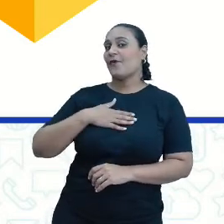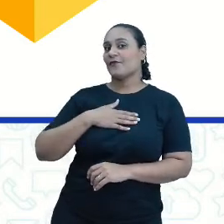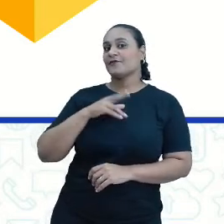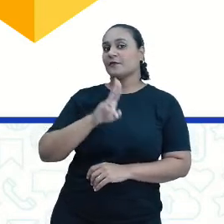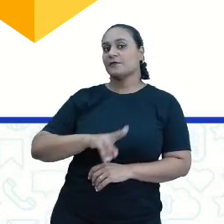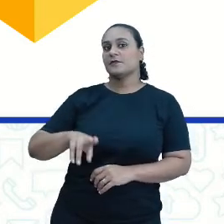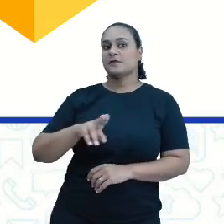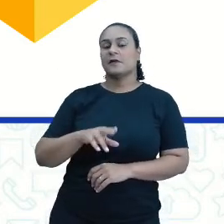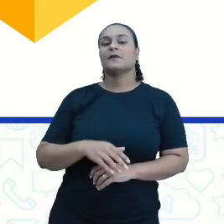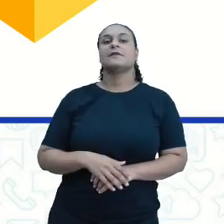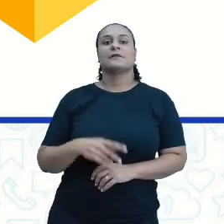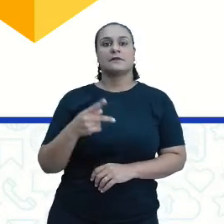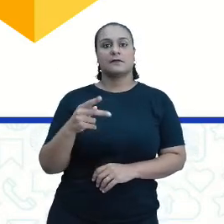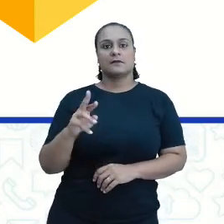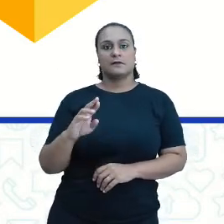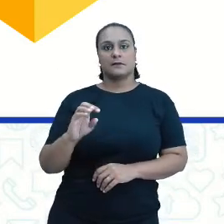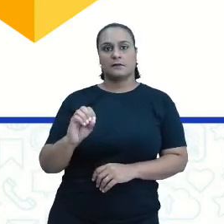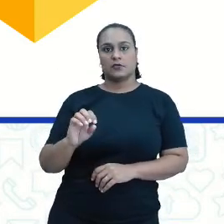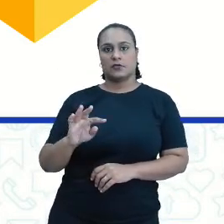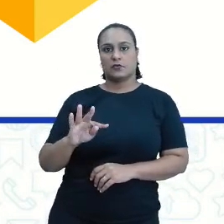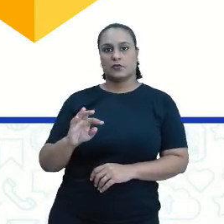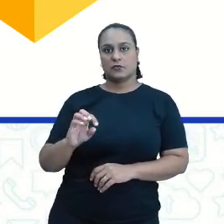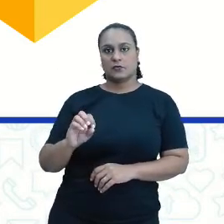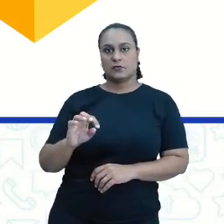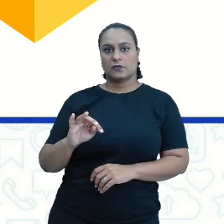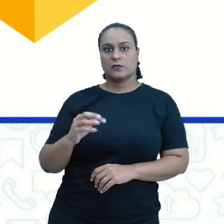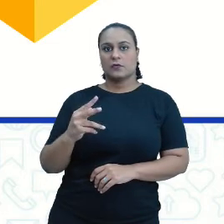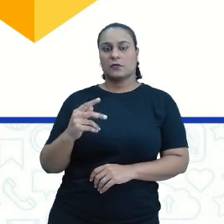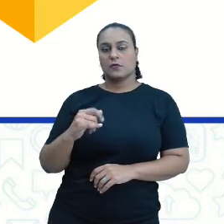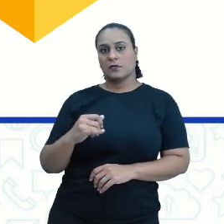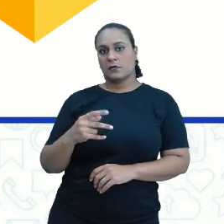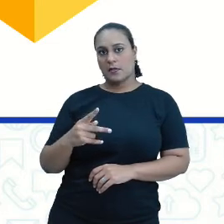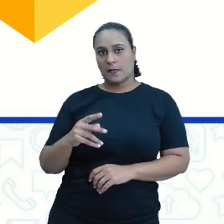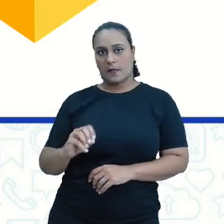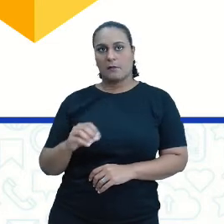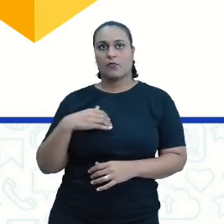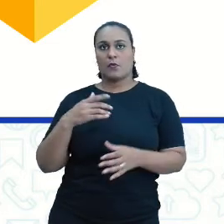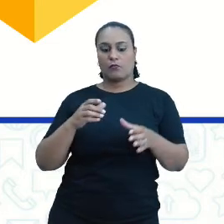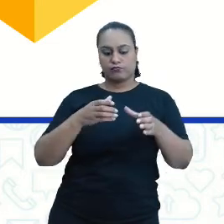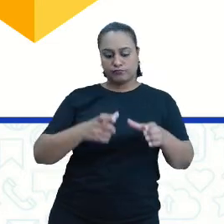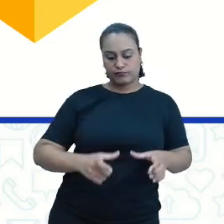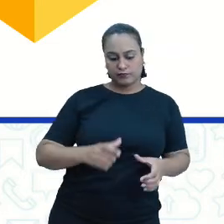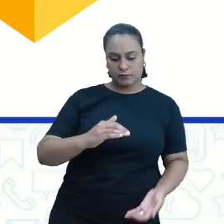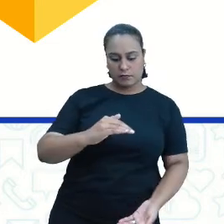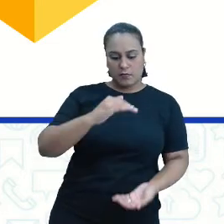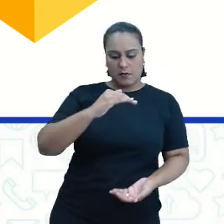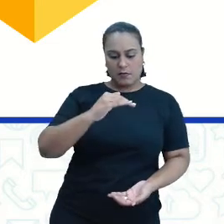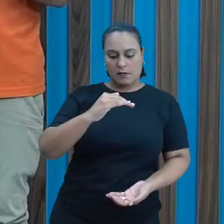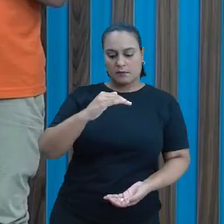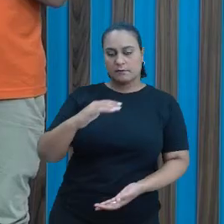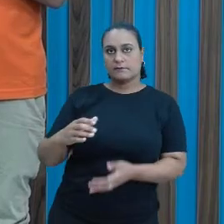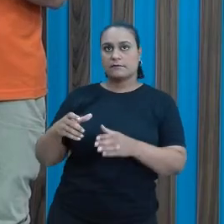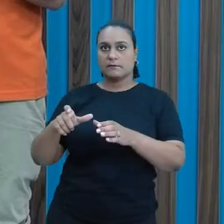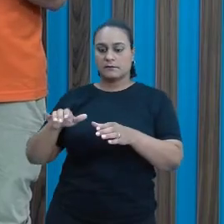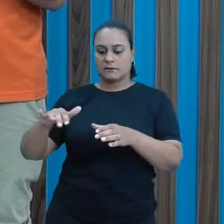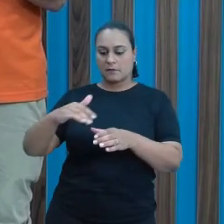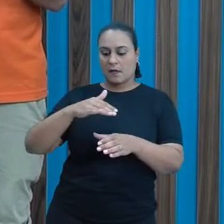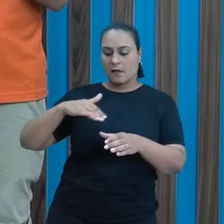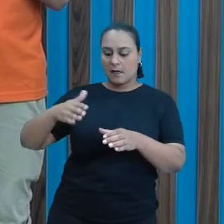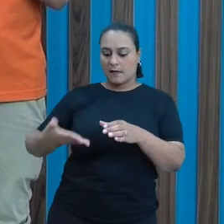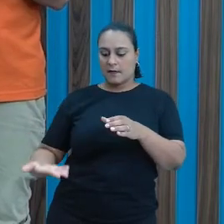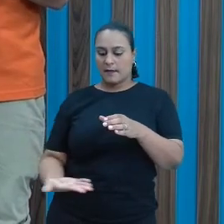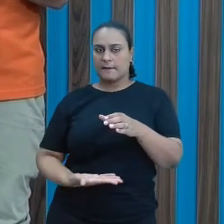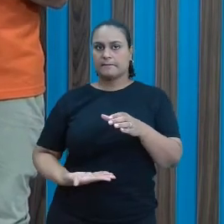formato prototipo, né? Ou seja, quando a gente fala do cilindro, quando a gente fala do prisma, a gente está imaginando um pouco essa imagem que